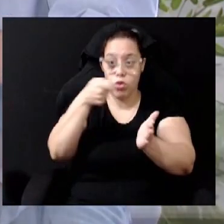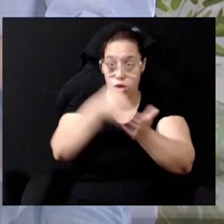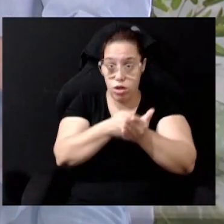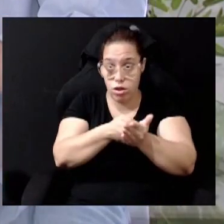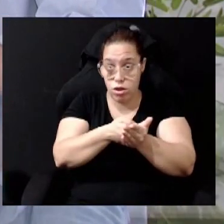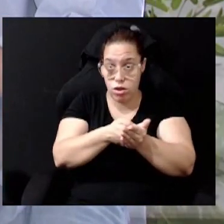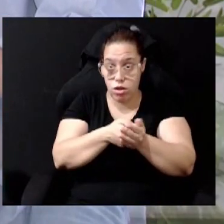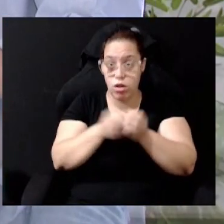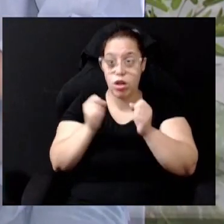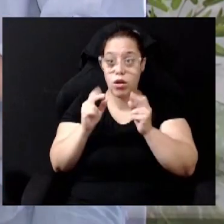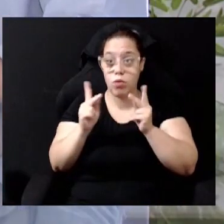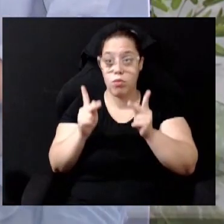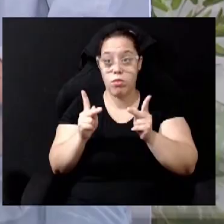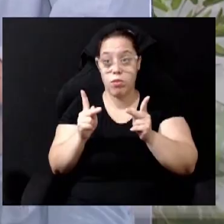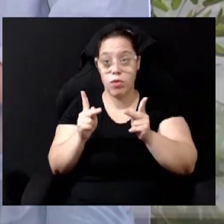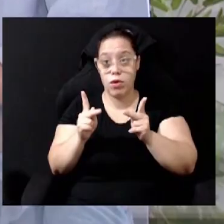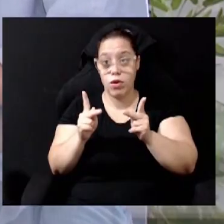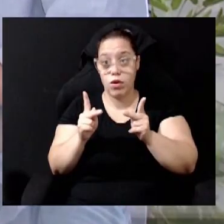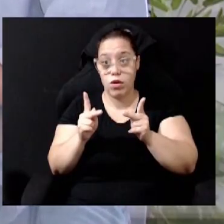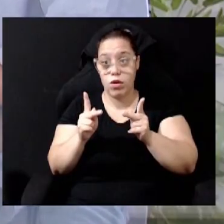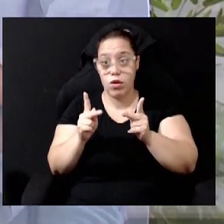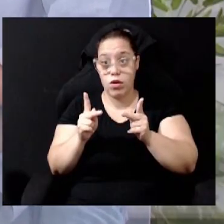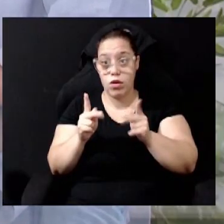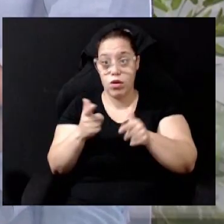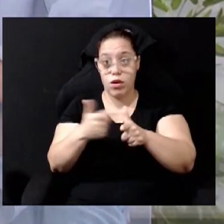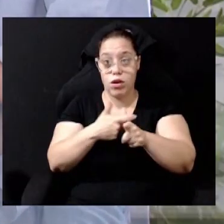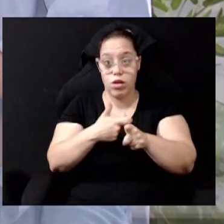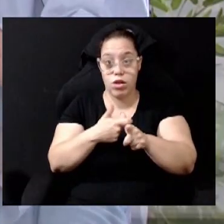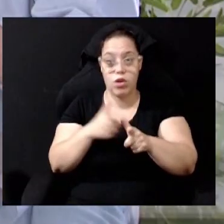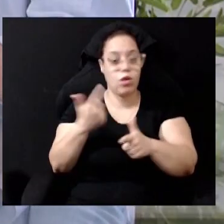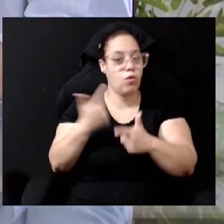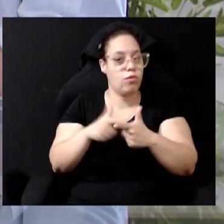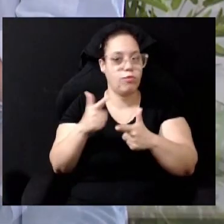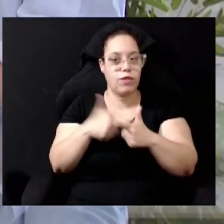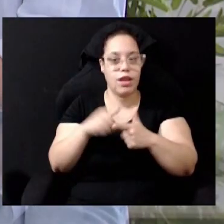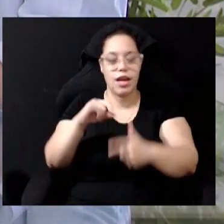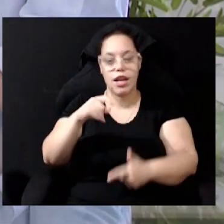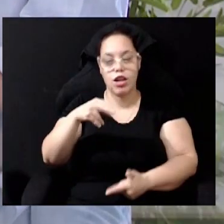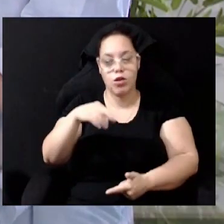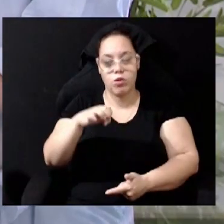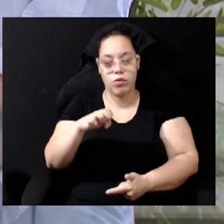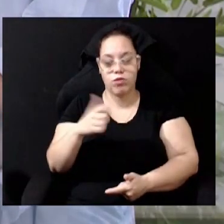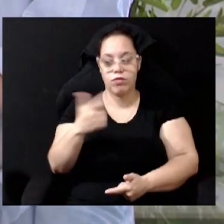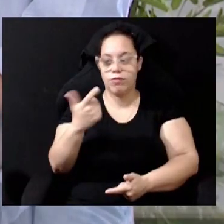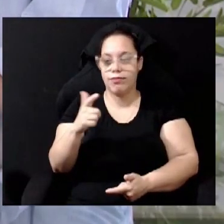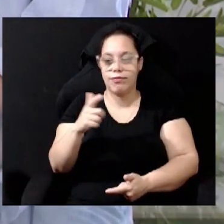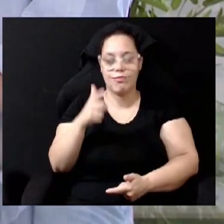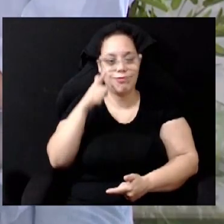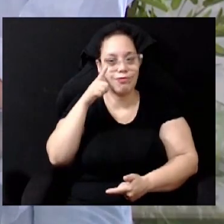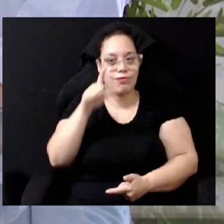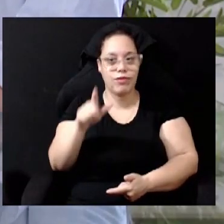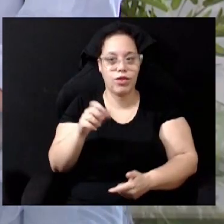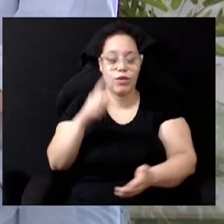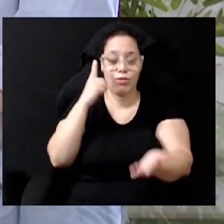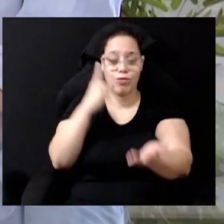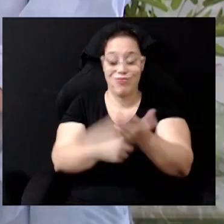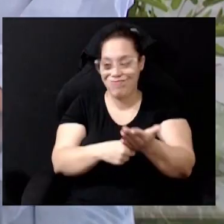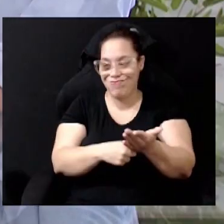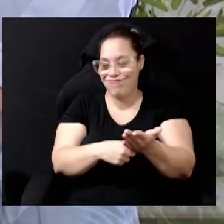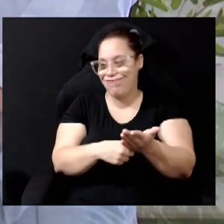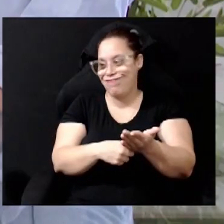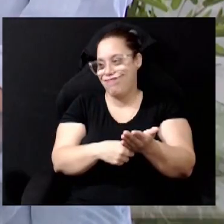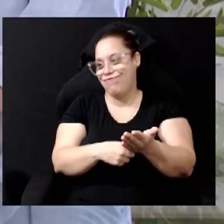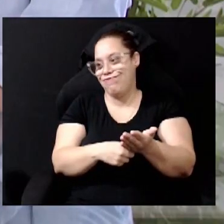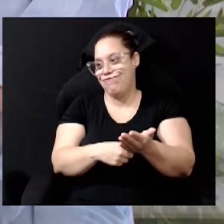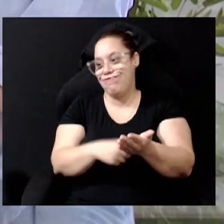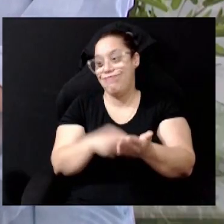bem. Então, assim, estar endividado não é o problema é a inadimplência. A pessoa já não consegue honrar os seus compromissos. Nesse caso,